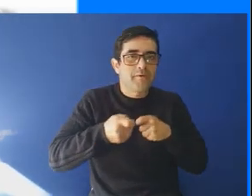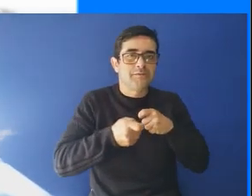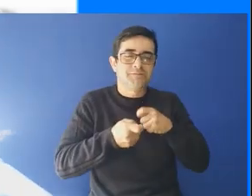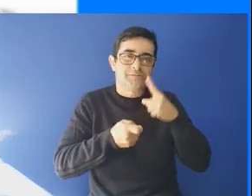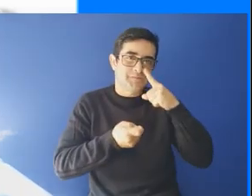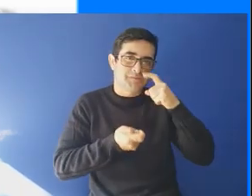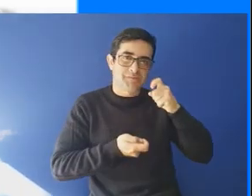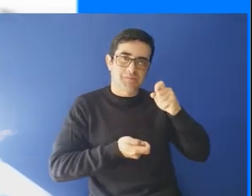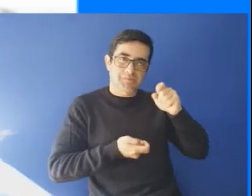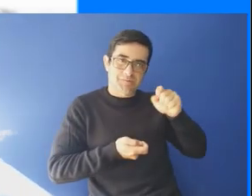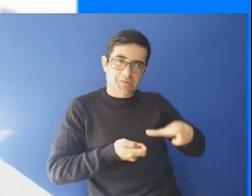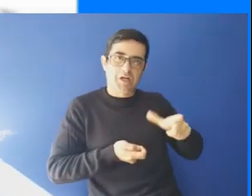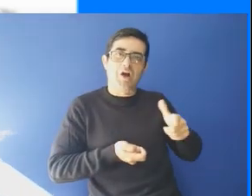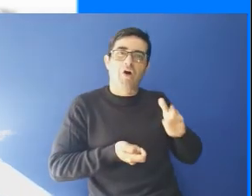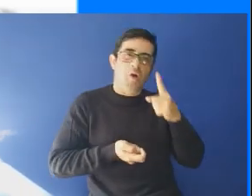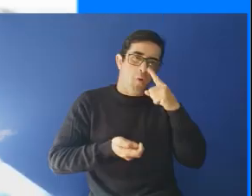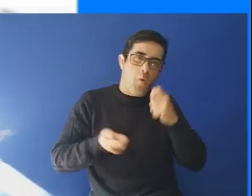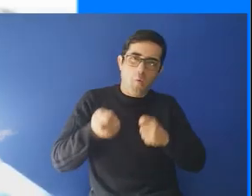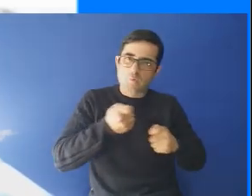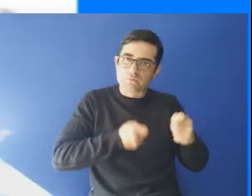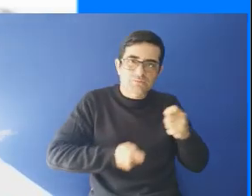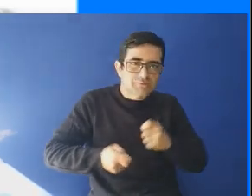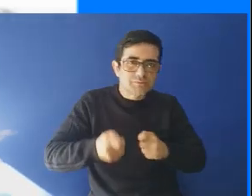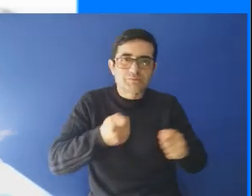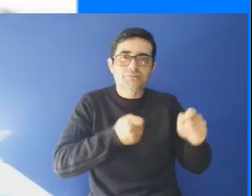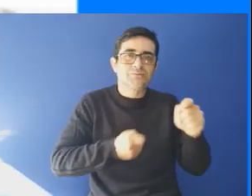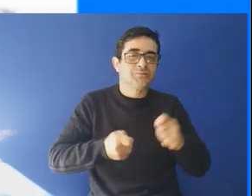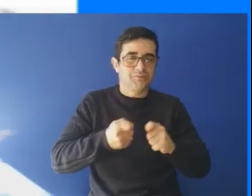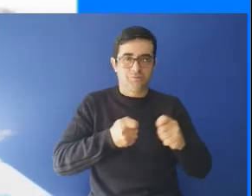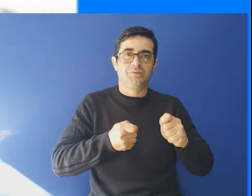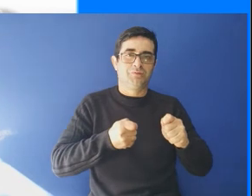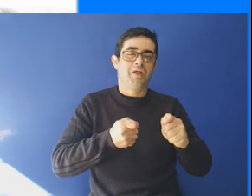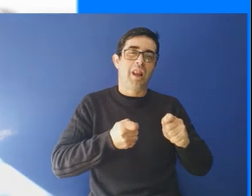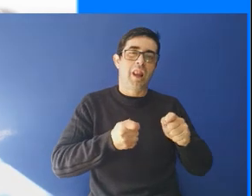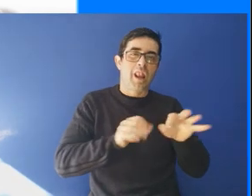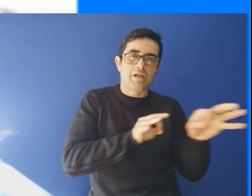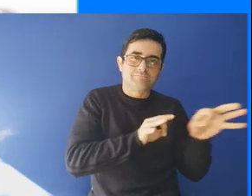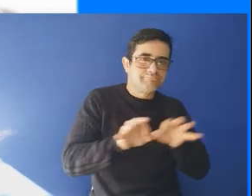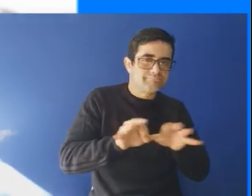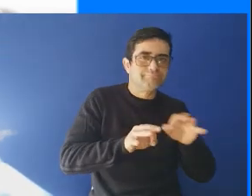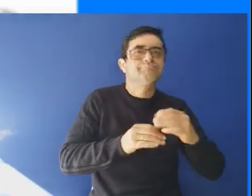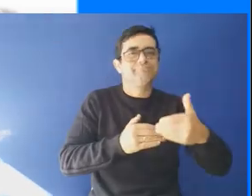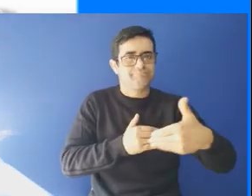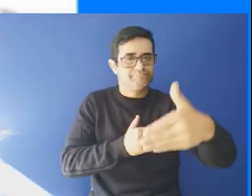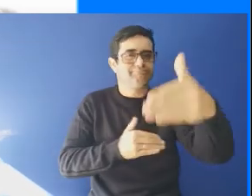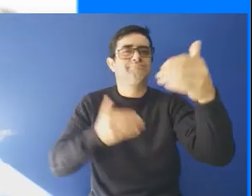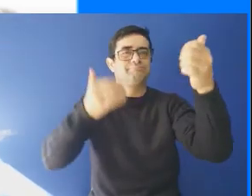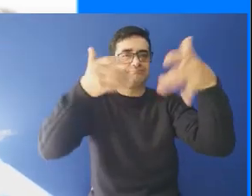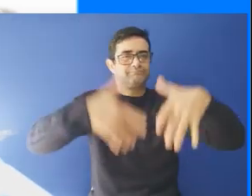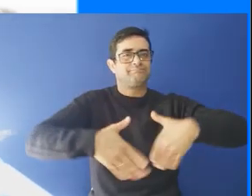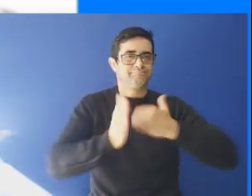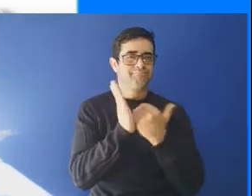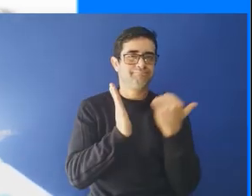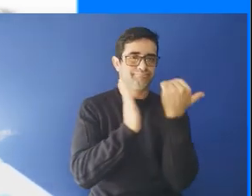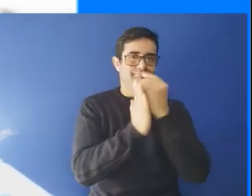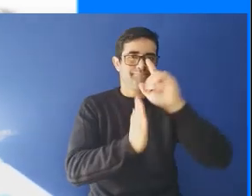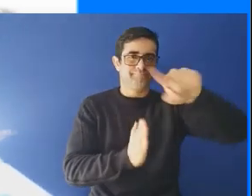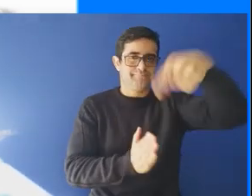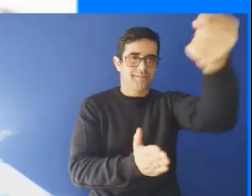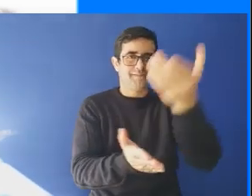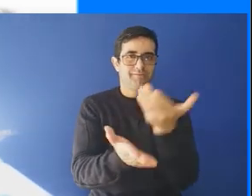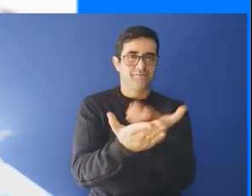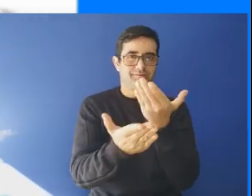outra possibilidade de uso. Como eu mencionei, nós falaremos mais adequadamente desse tema na próxima videoaula.